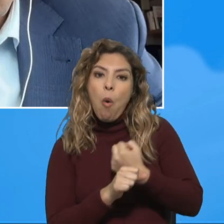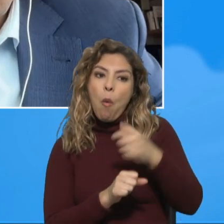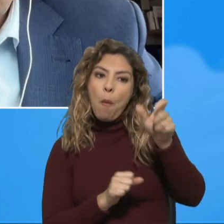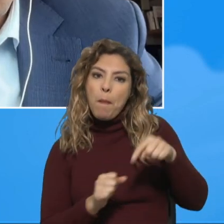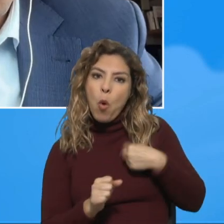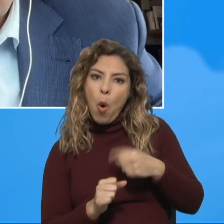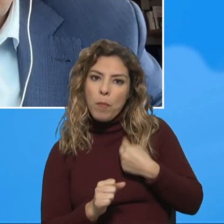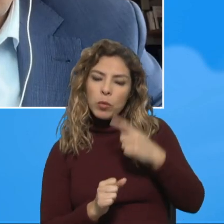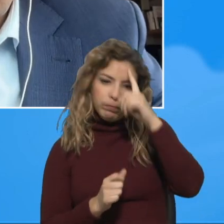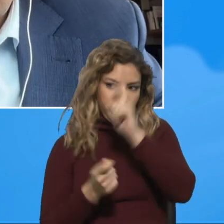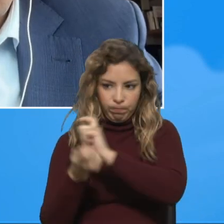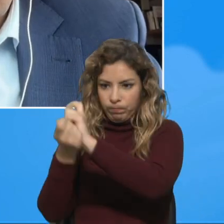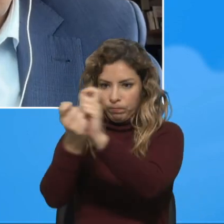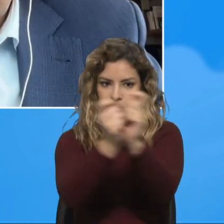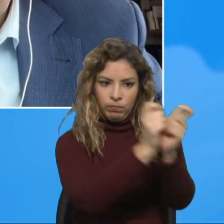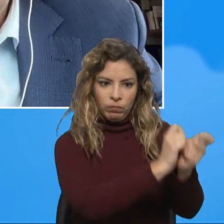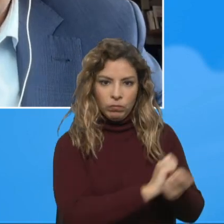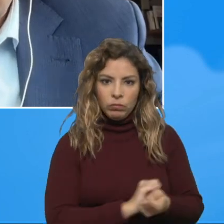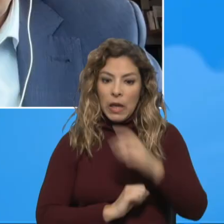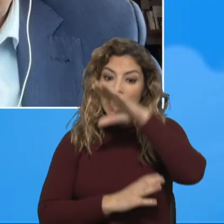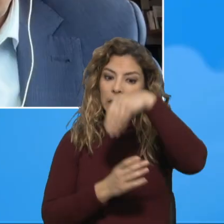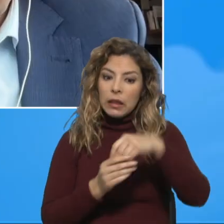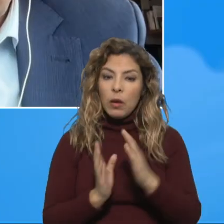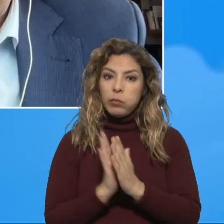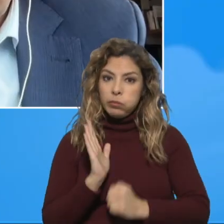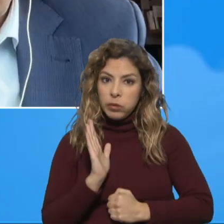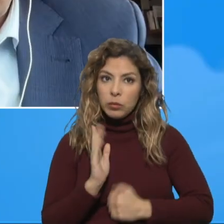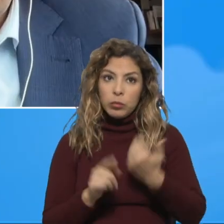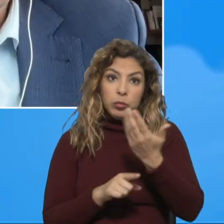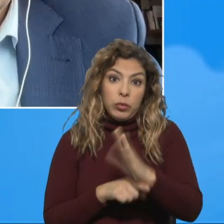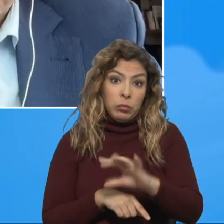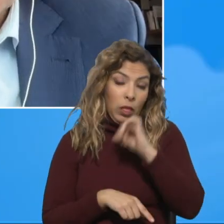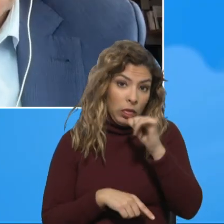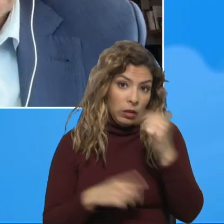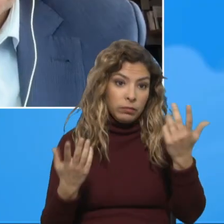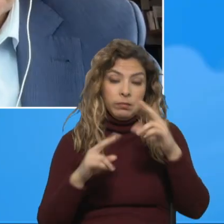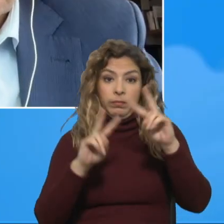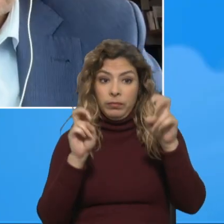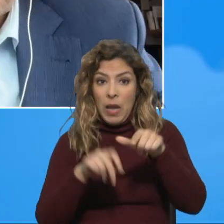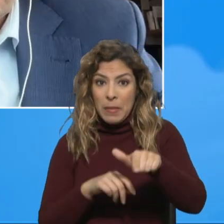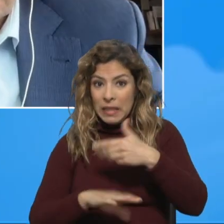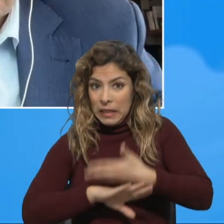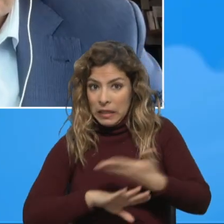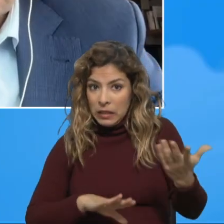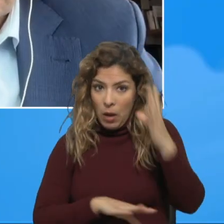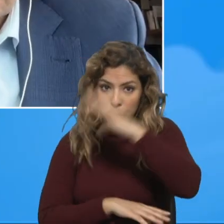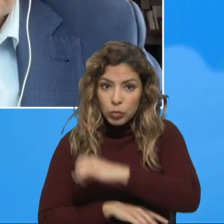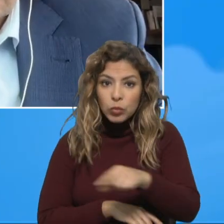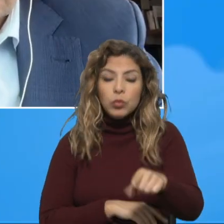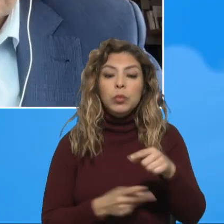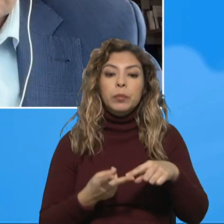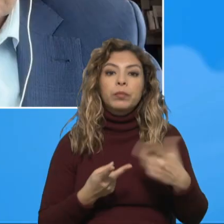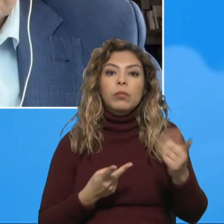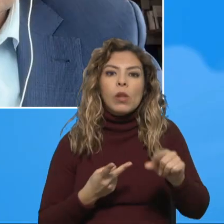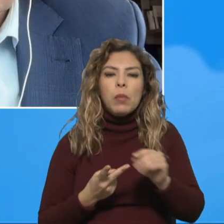transformar dimensões da Igreja Católica, desde logo o caso dos escândalos sexuais, mas também recados